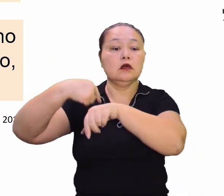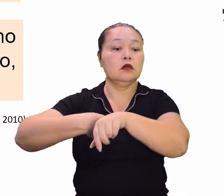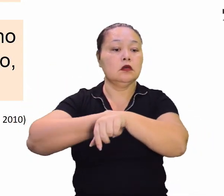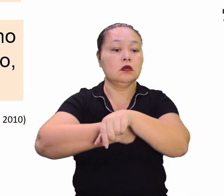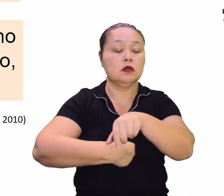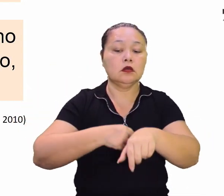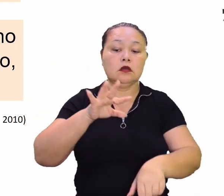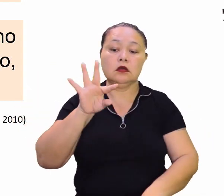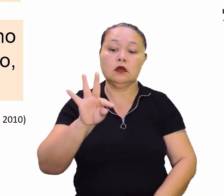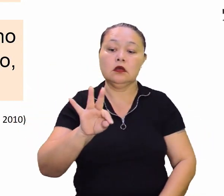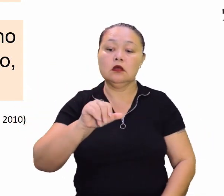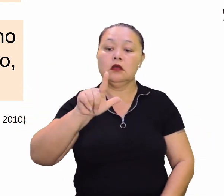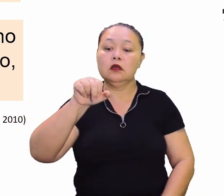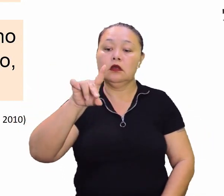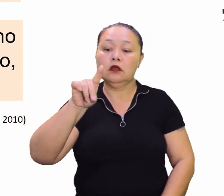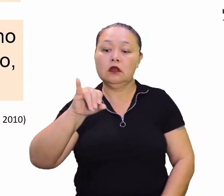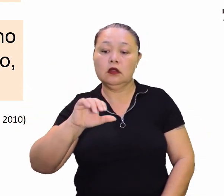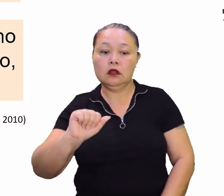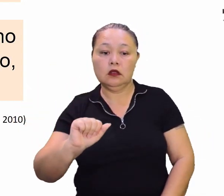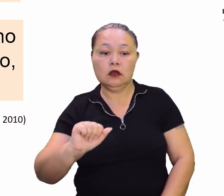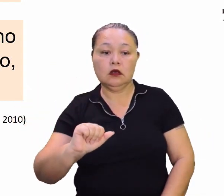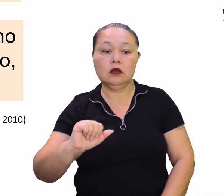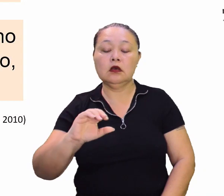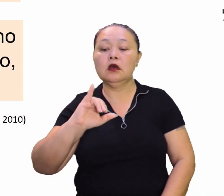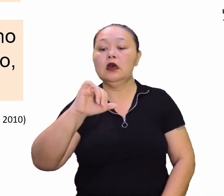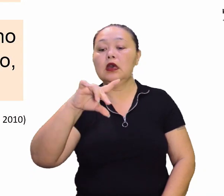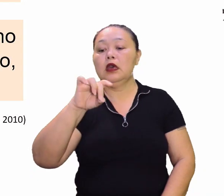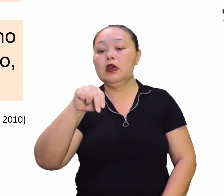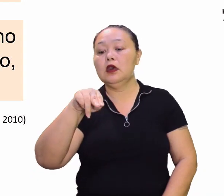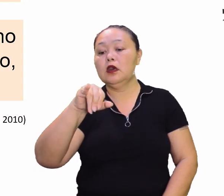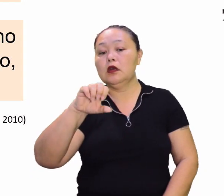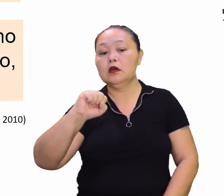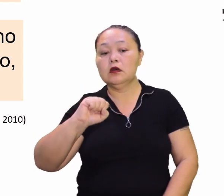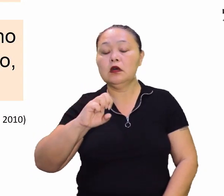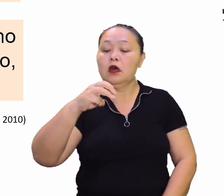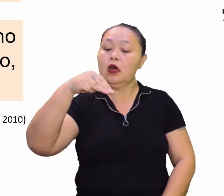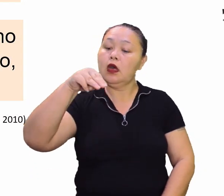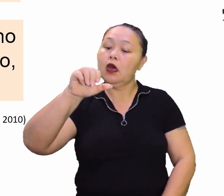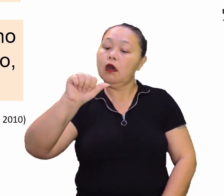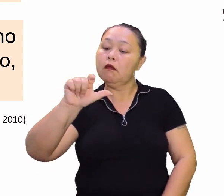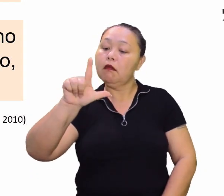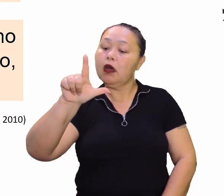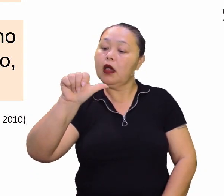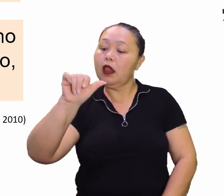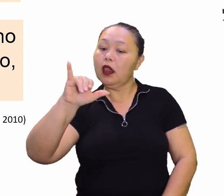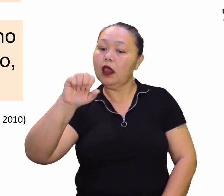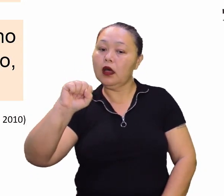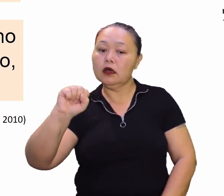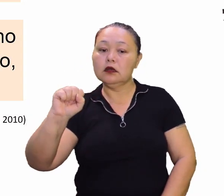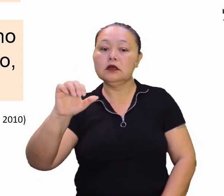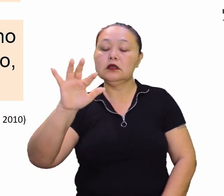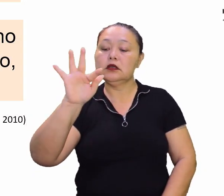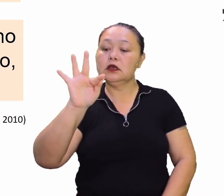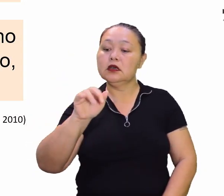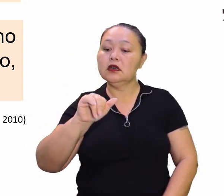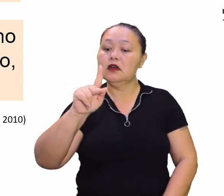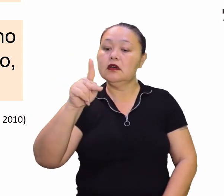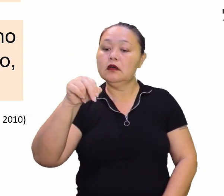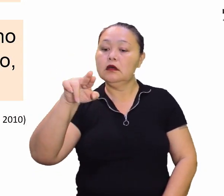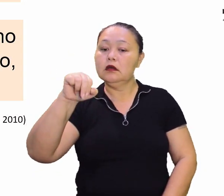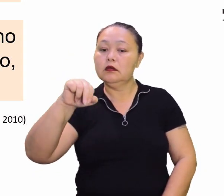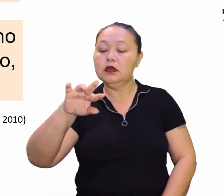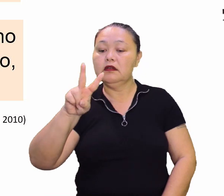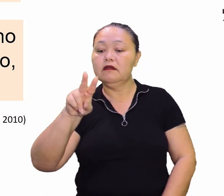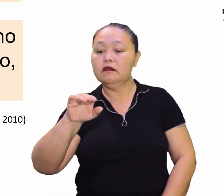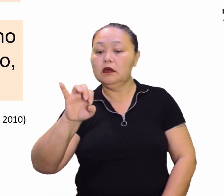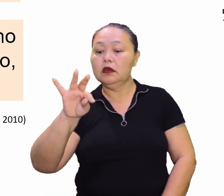como China, Tailândia, Indonésia, Malásia, Filipinas e Vietnã. O